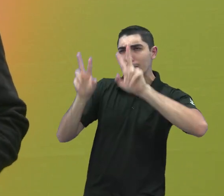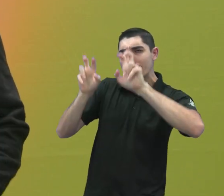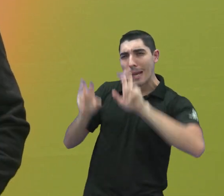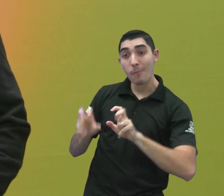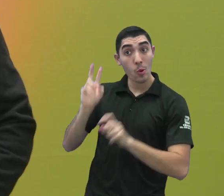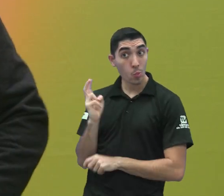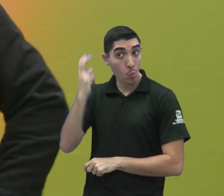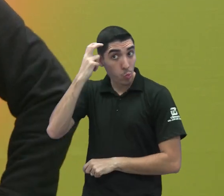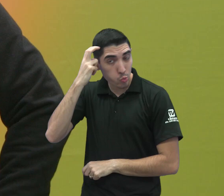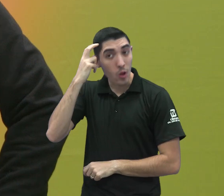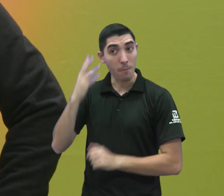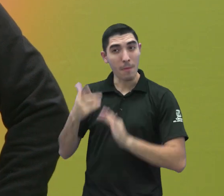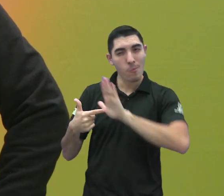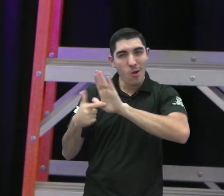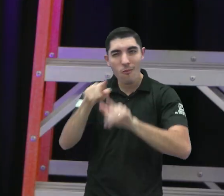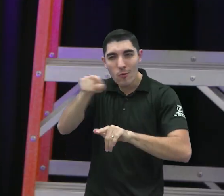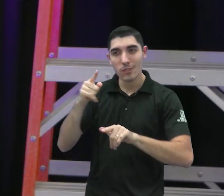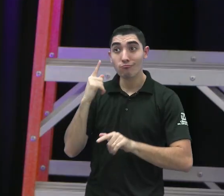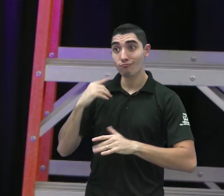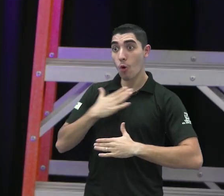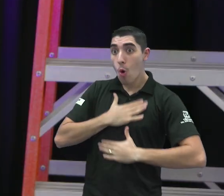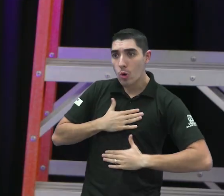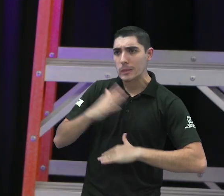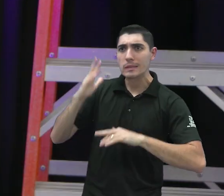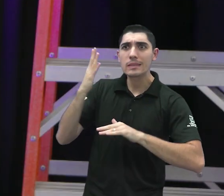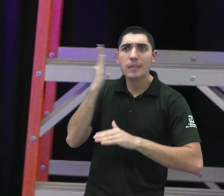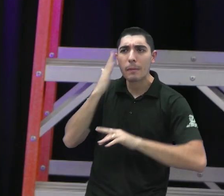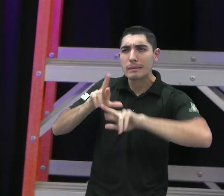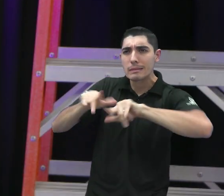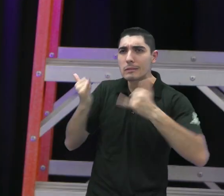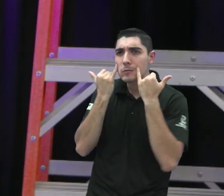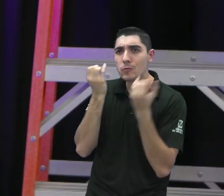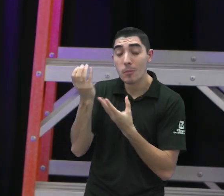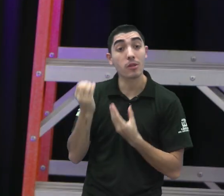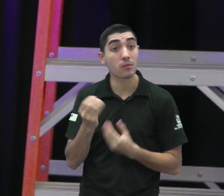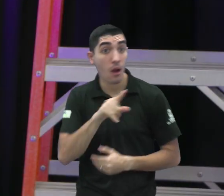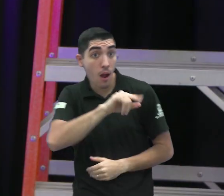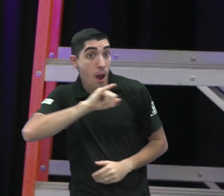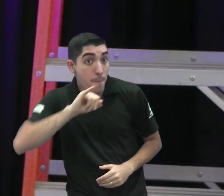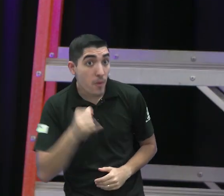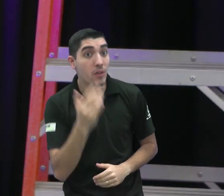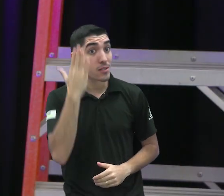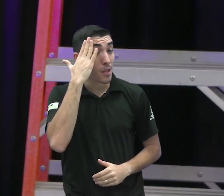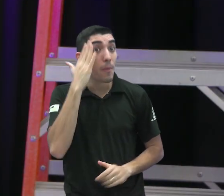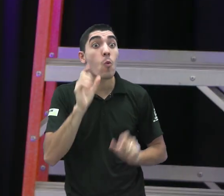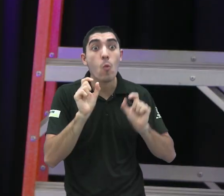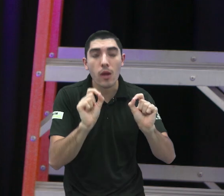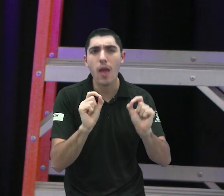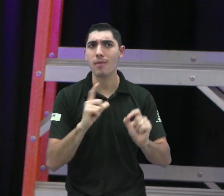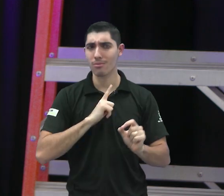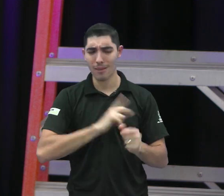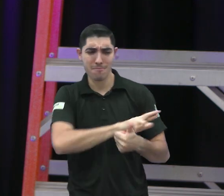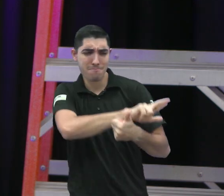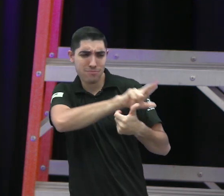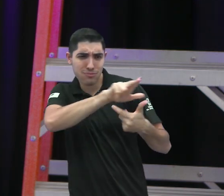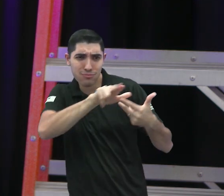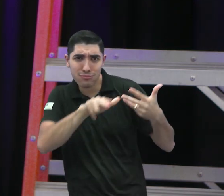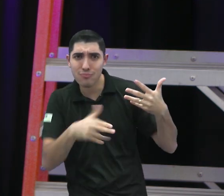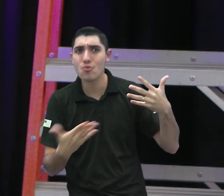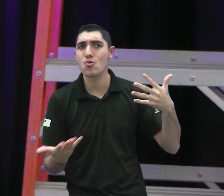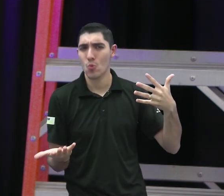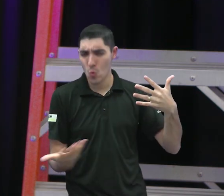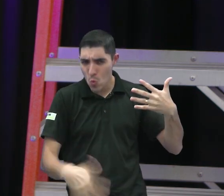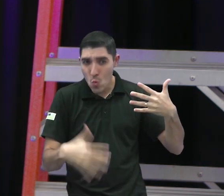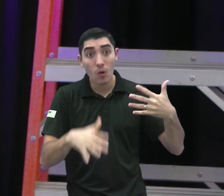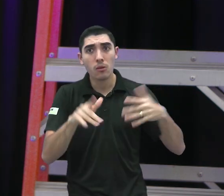culturais pra, agitar sua semana, viu? É isso aí, ó. Então já abre o bloco de notas do seu celular, ó, porque tem muita coisa boa